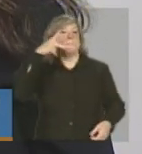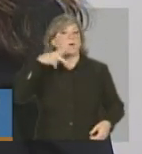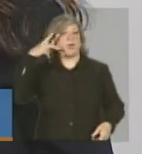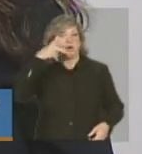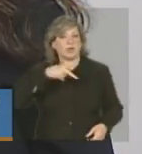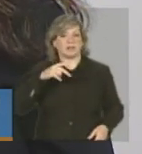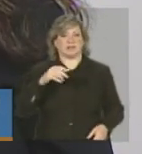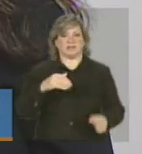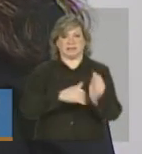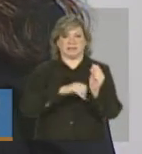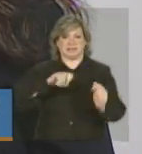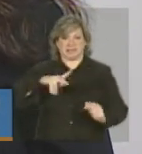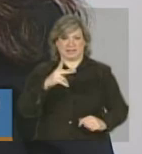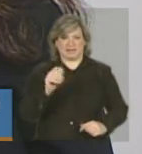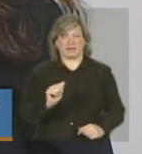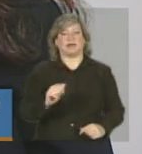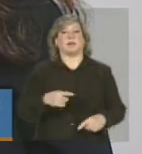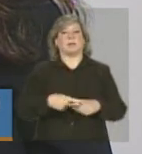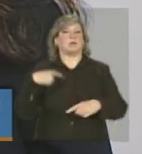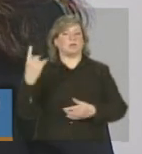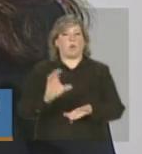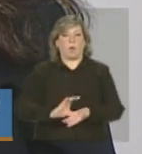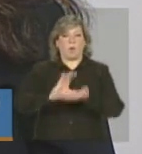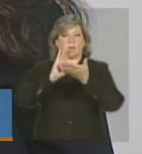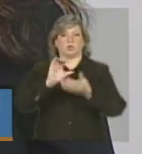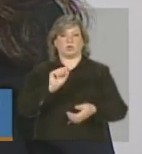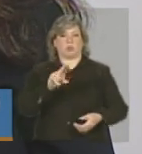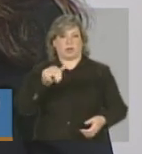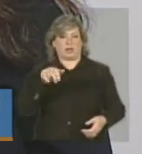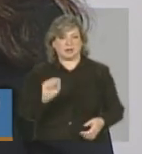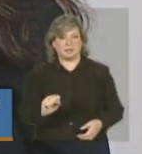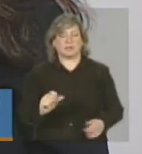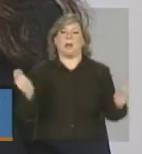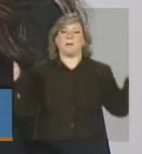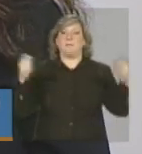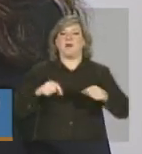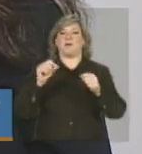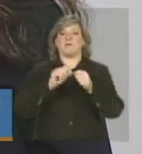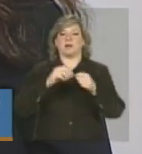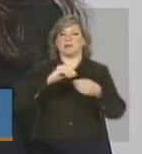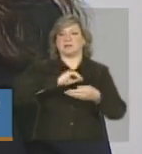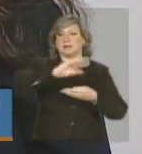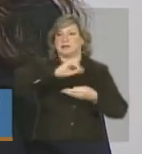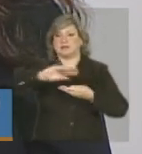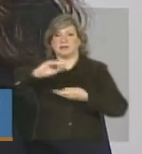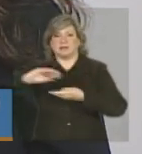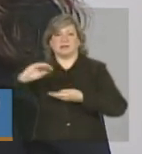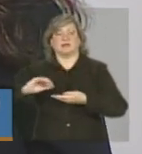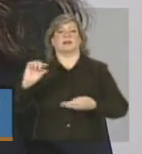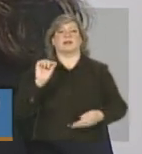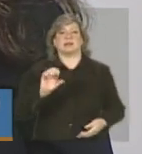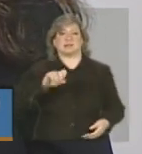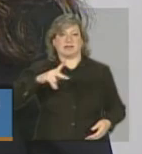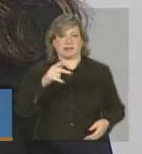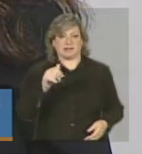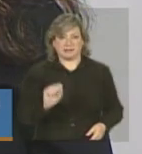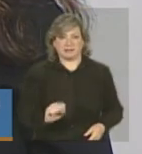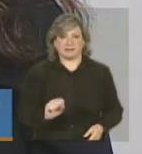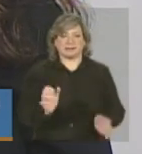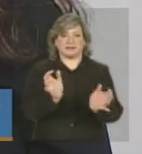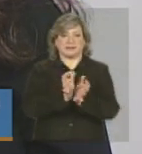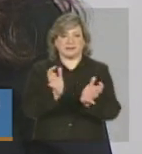que os conselhos municipais de assistência social vão poder gerar senha para as entidades da